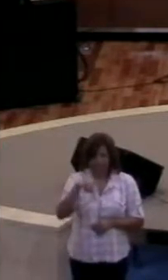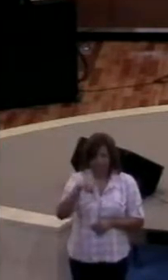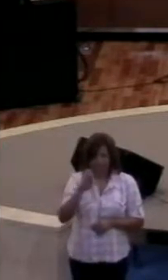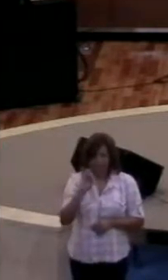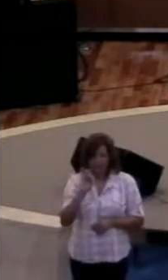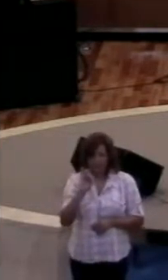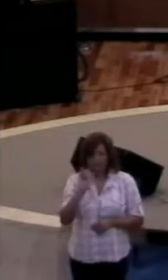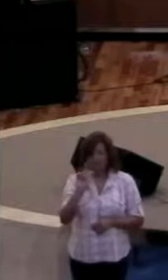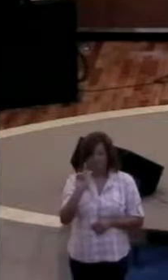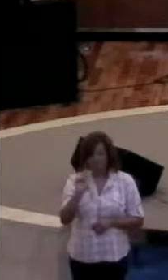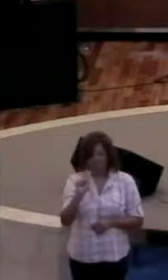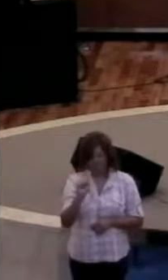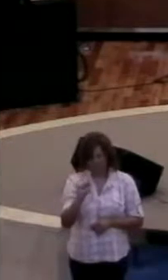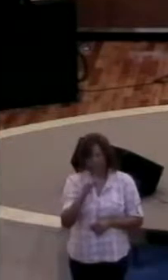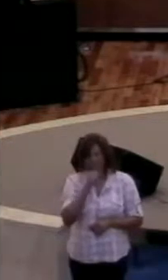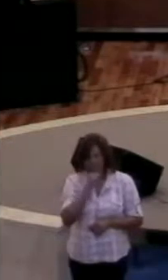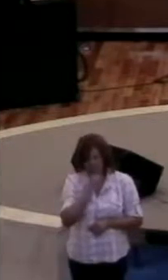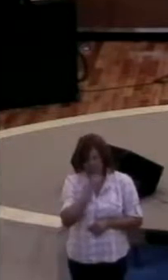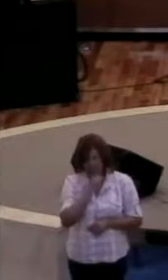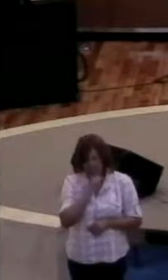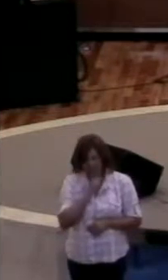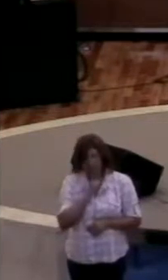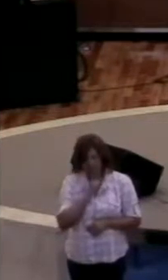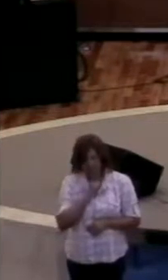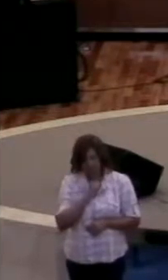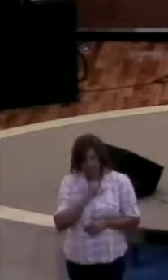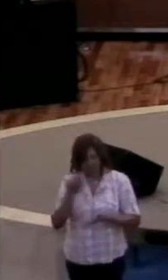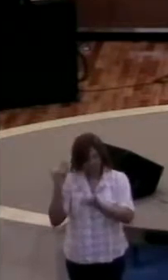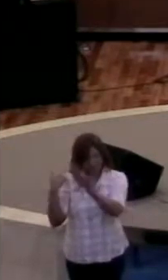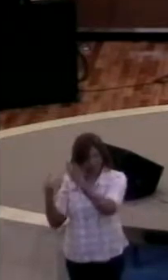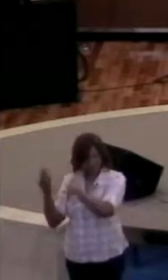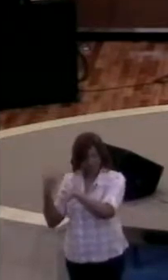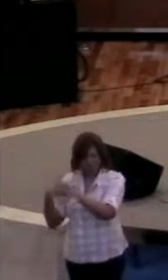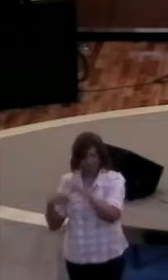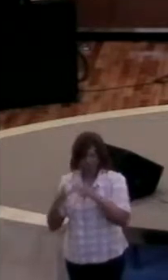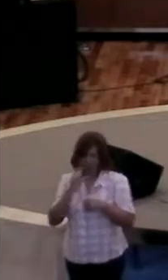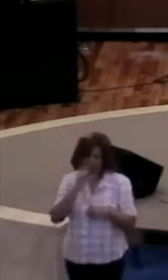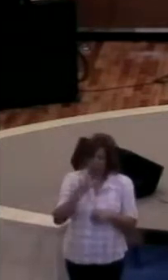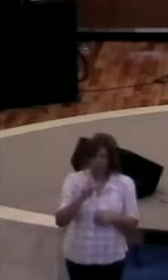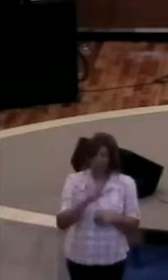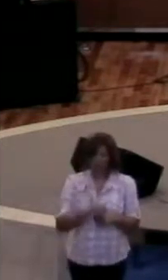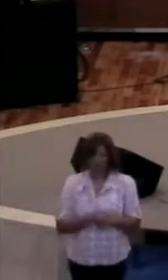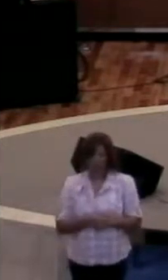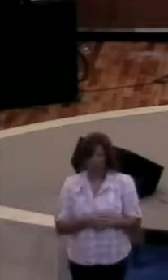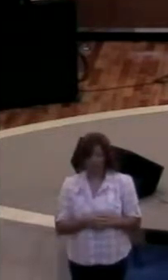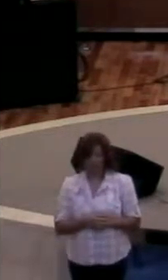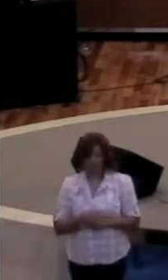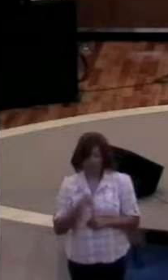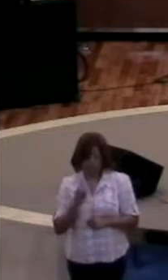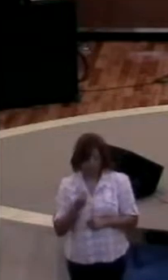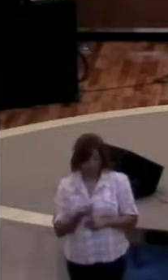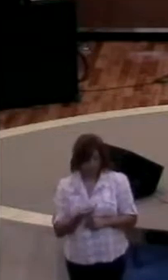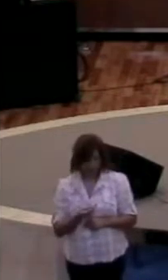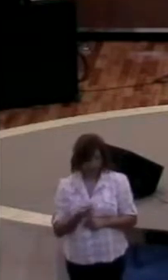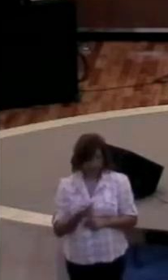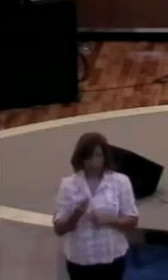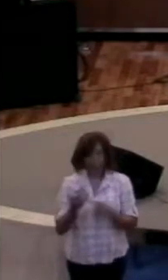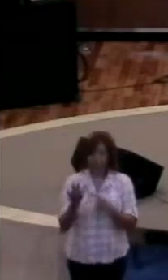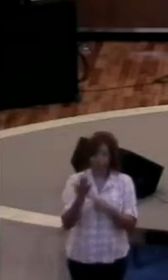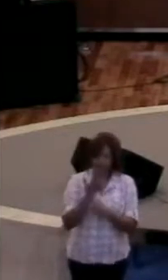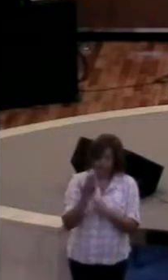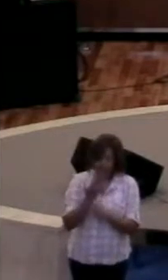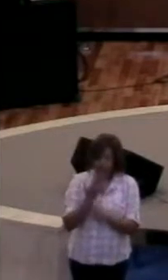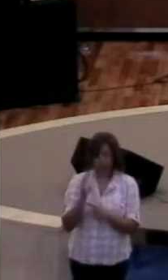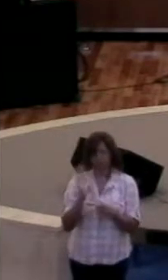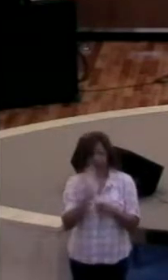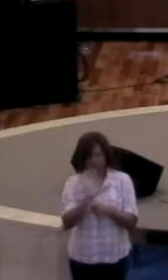desatualizada. Porque hoje vivemos uma época em que pregar sobre autoajuda é bom para todos os lados, é bom para